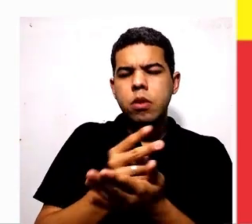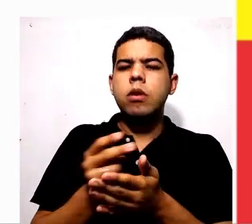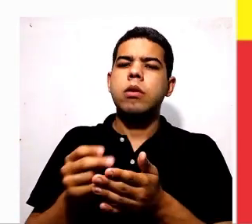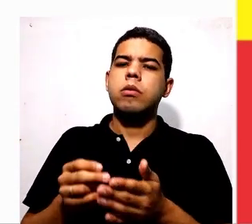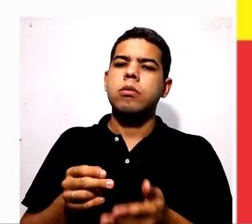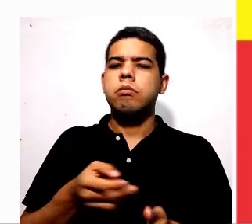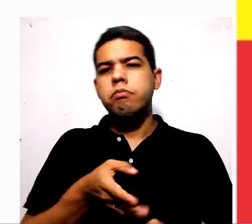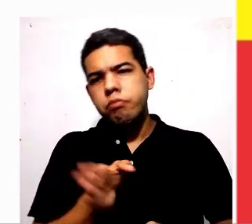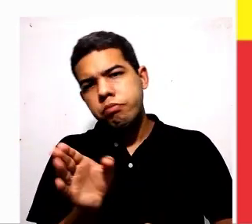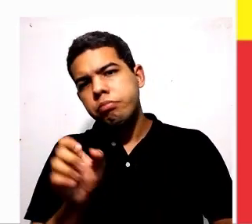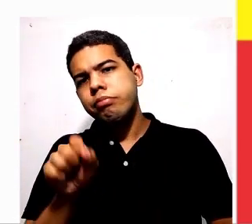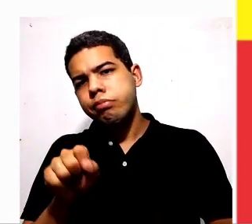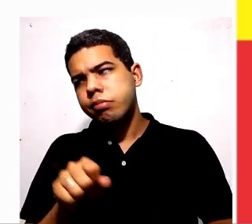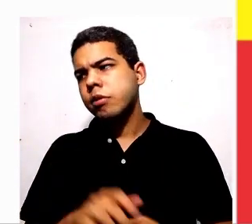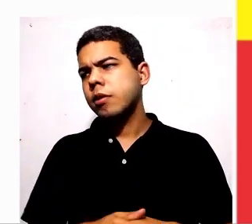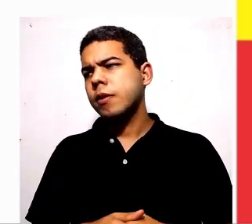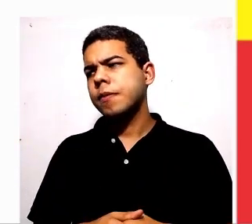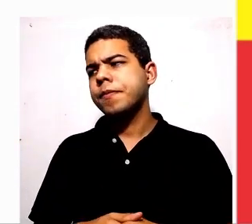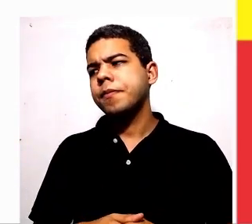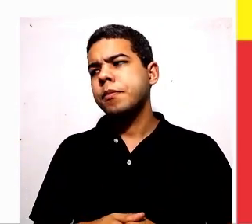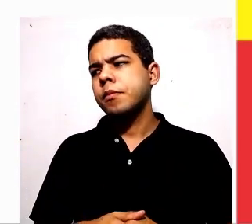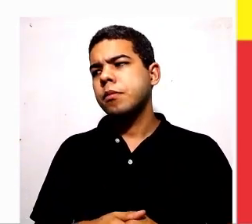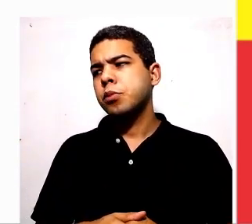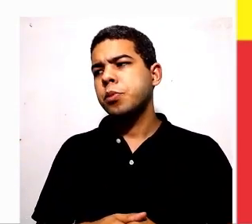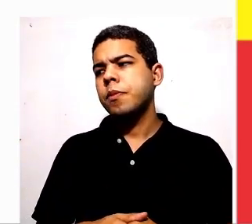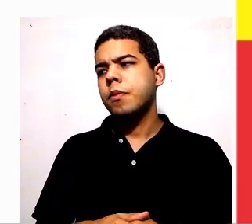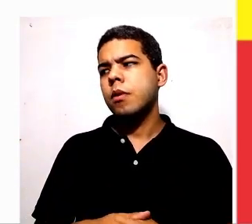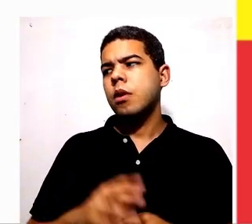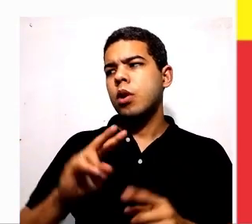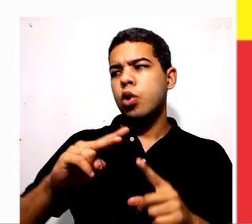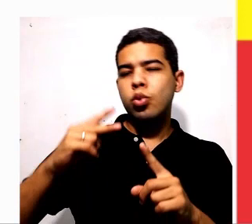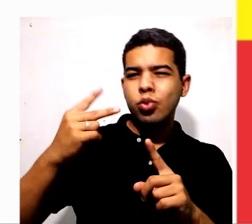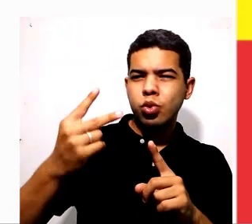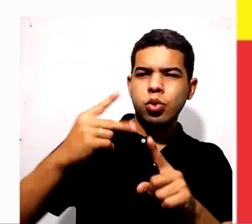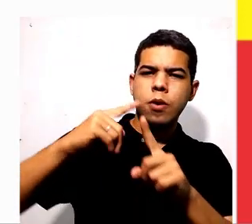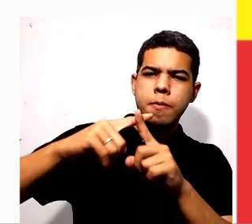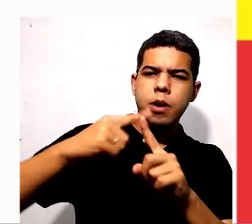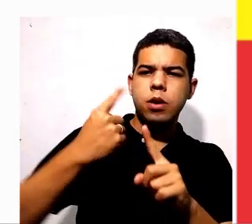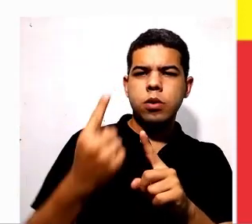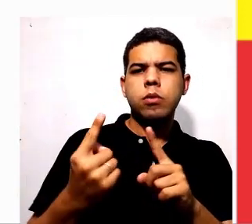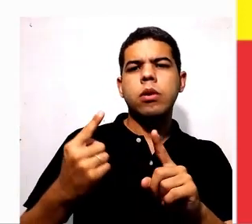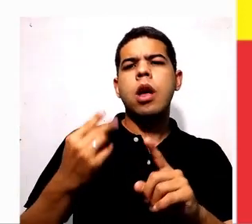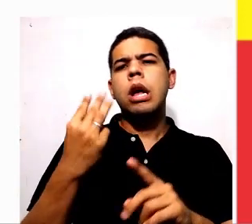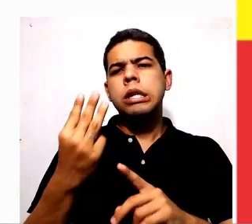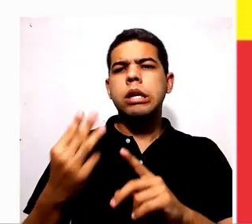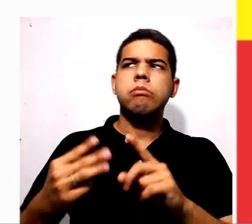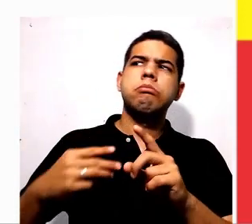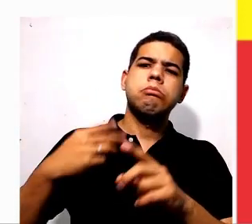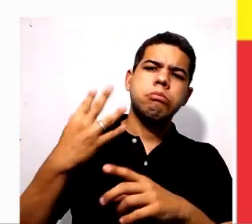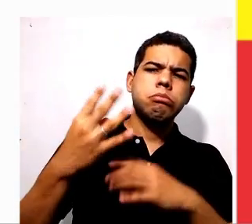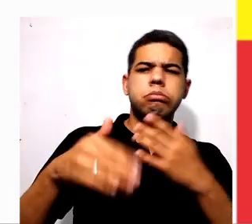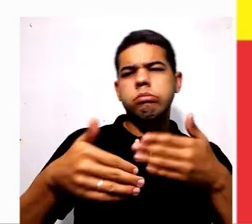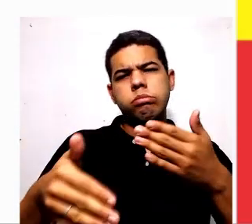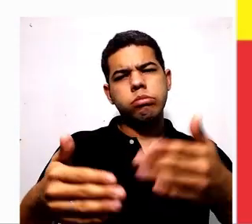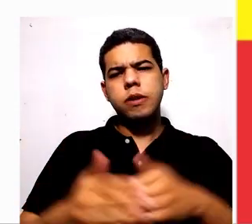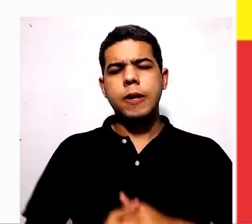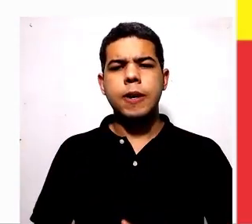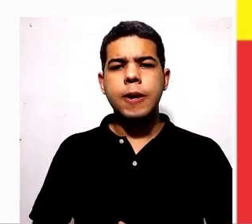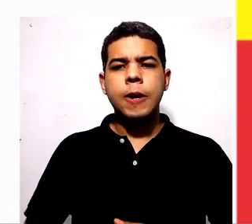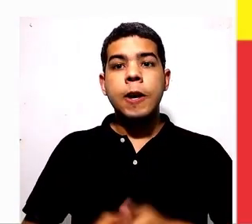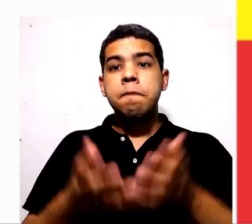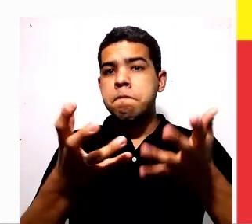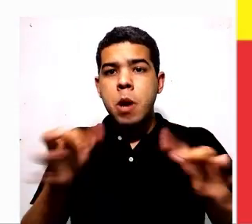esquerdo. Vai adicionar mais 1. Então, nesse caso, virou 2. 2 mais 1, 3. E assim, sucessivamente. Se você